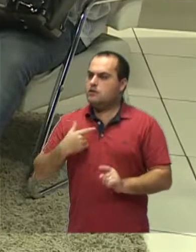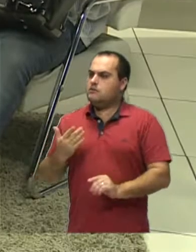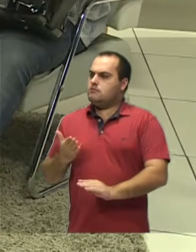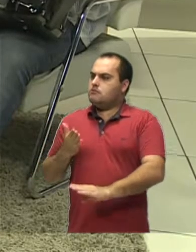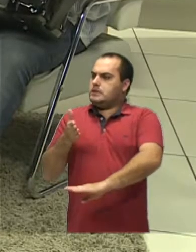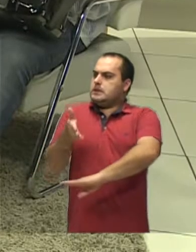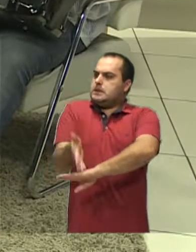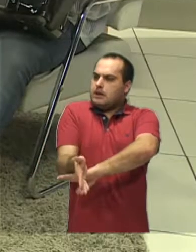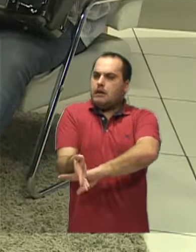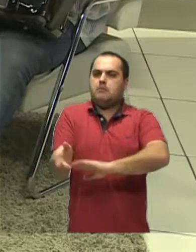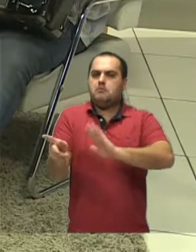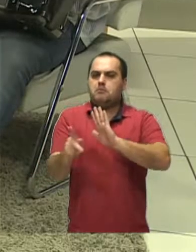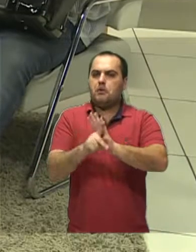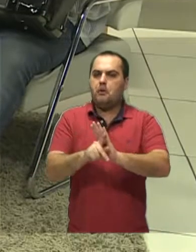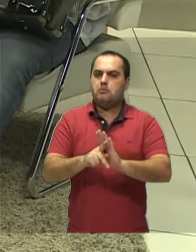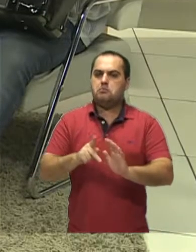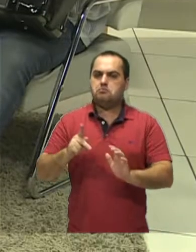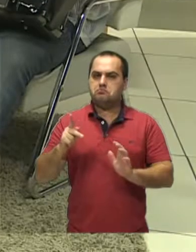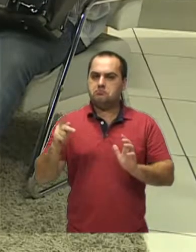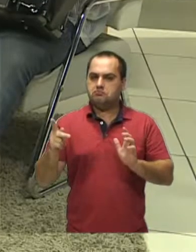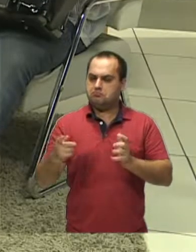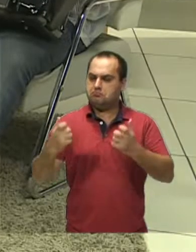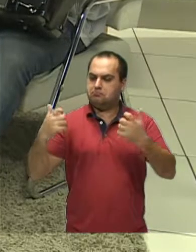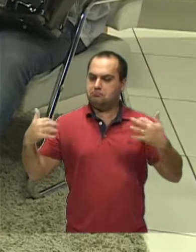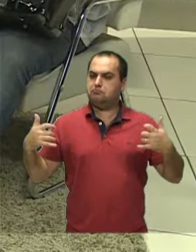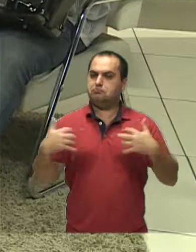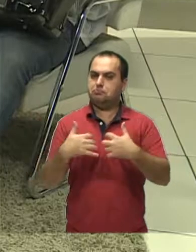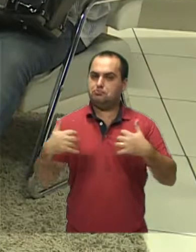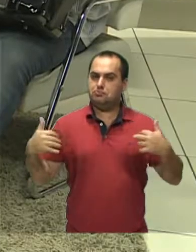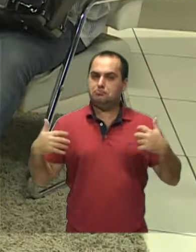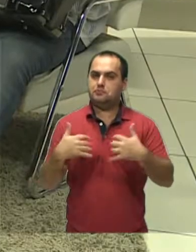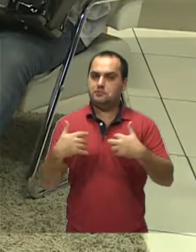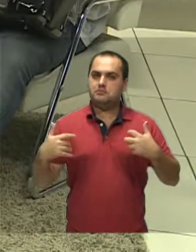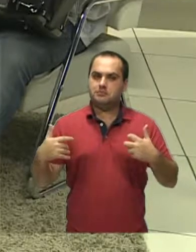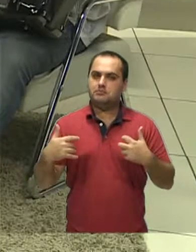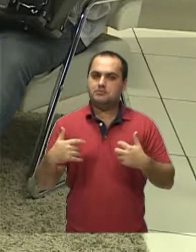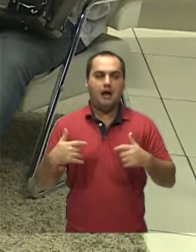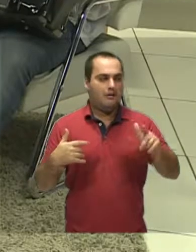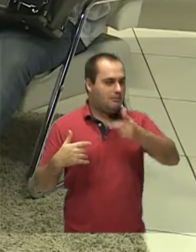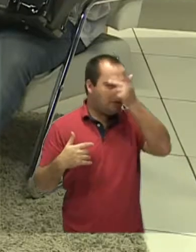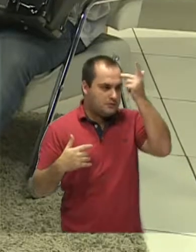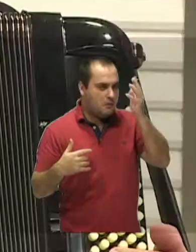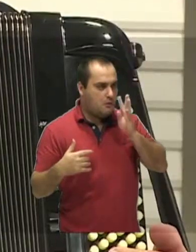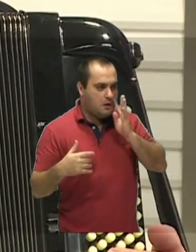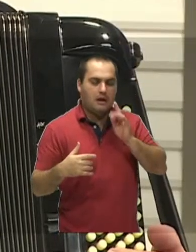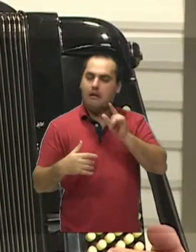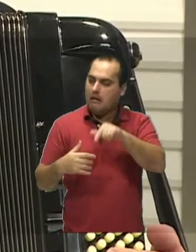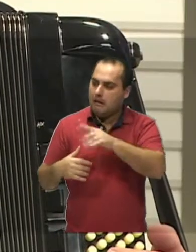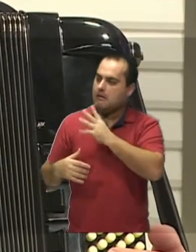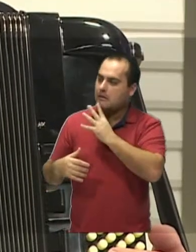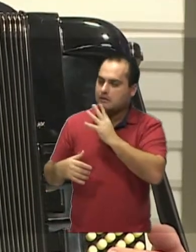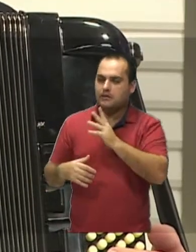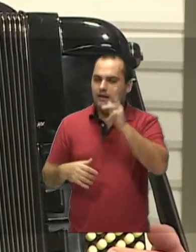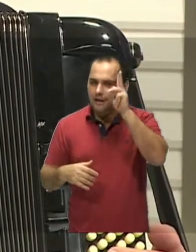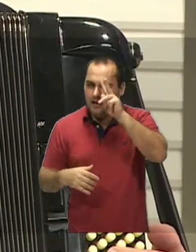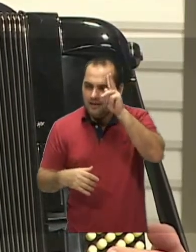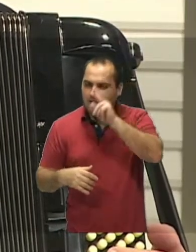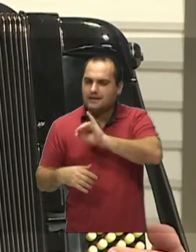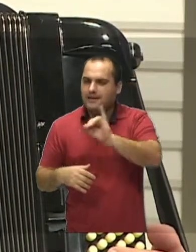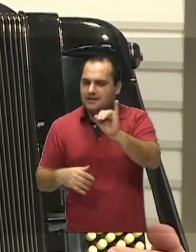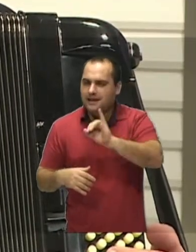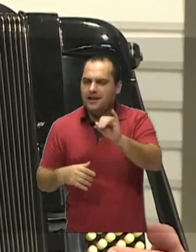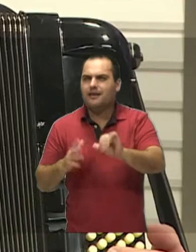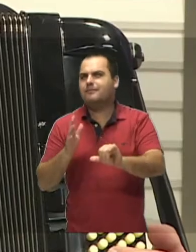palco e fazer bonito. Eu me lembro deixar a assinatura lá. Deixar a assinatura, exato. Eu me lembro aqui em Itajaí, um dos primeiros